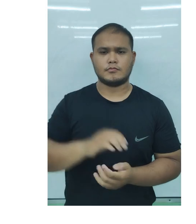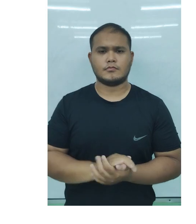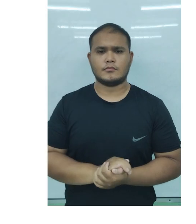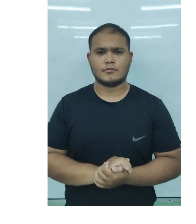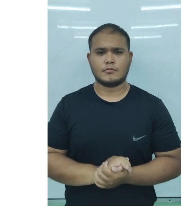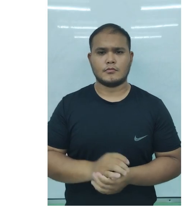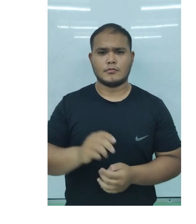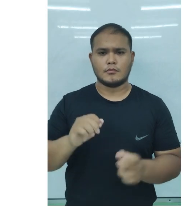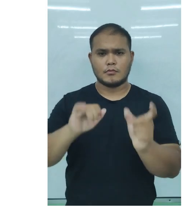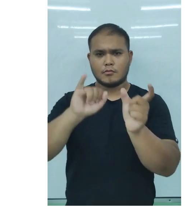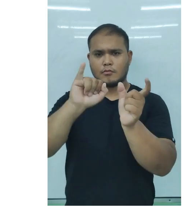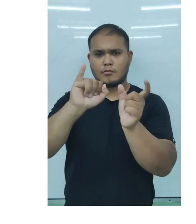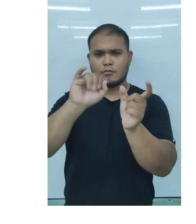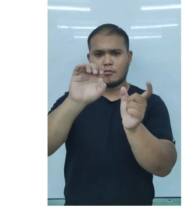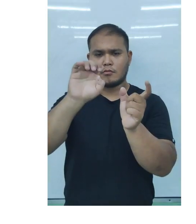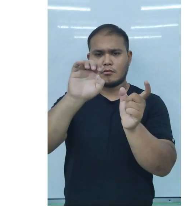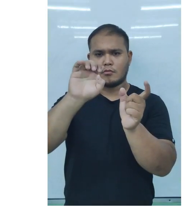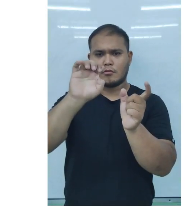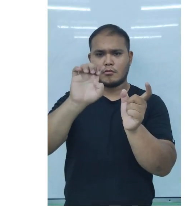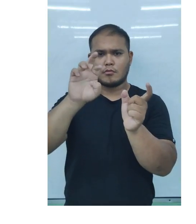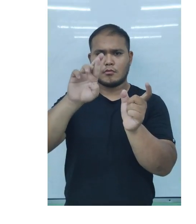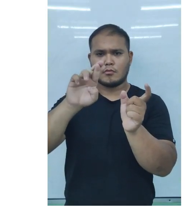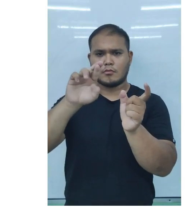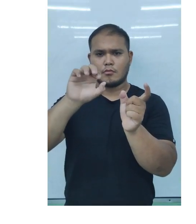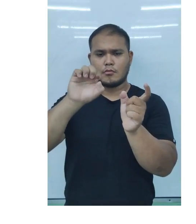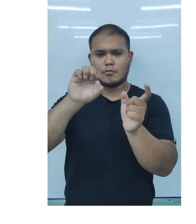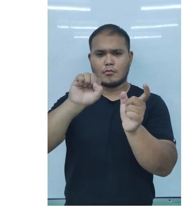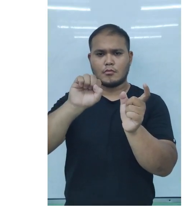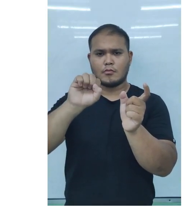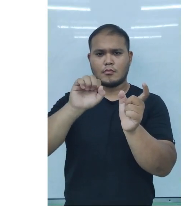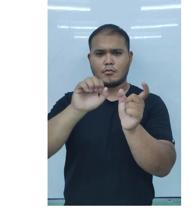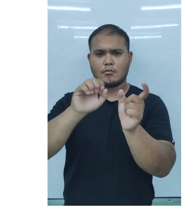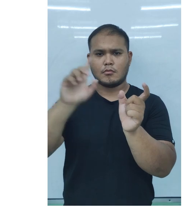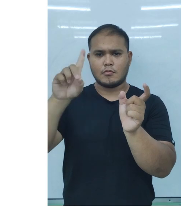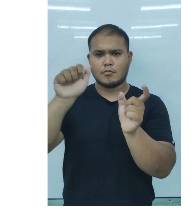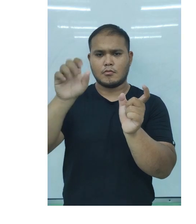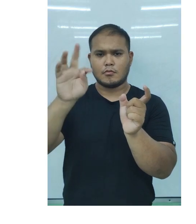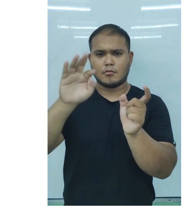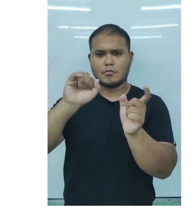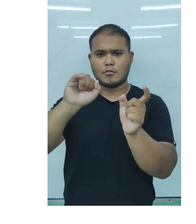dativo pulcriore e o ablativo pulcriore.